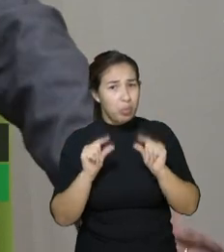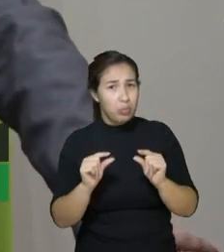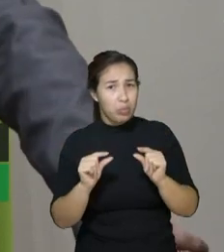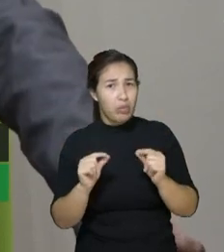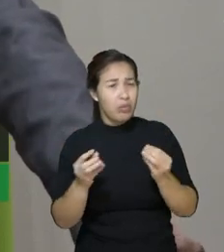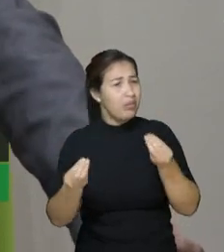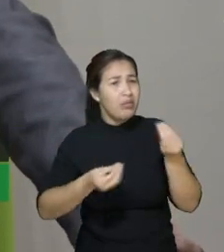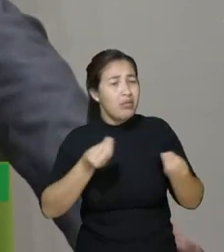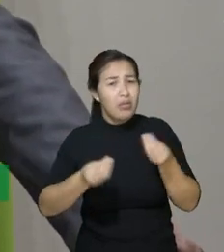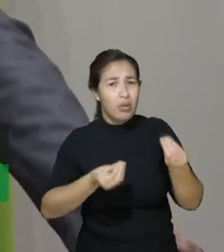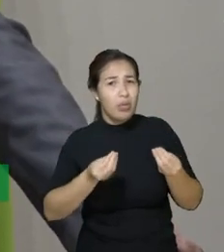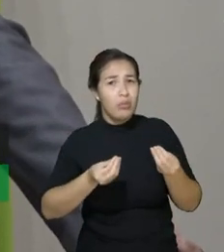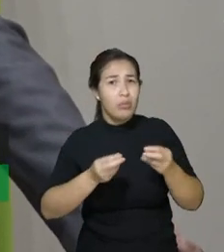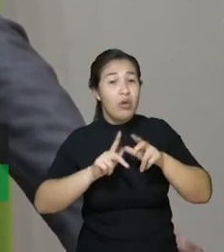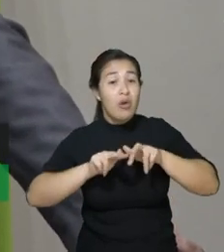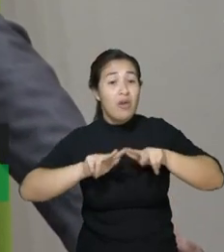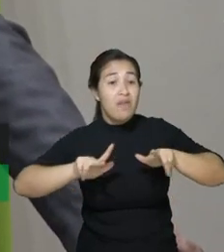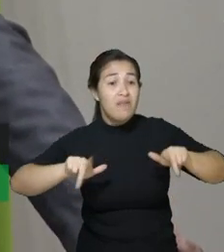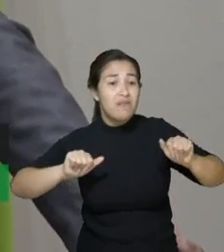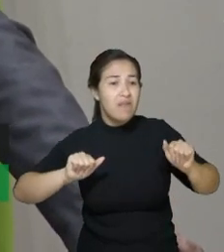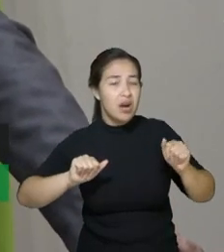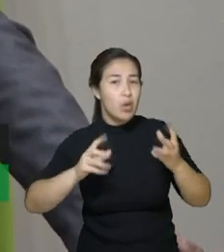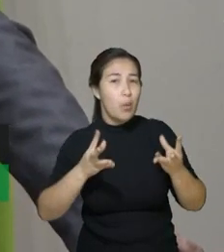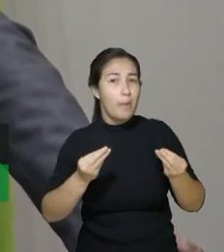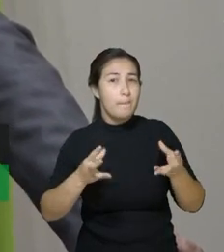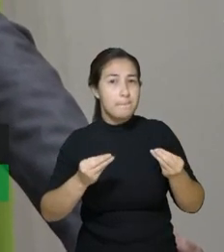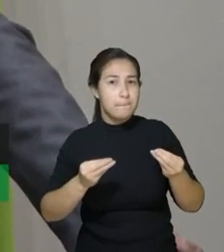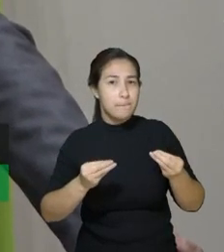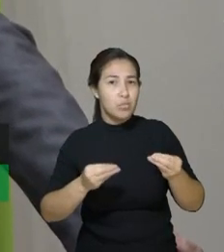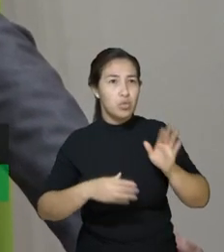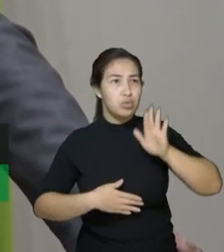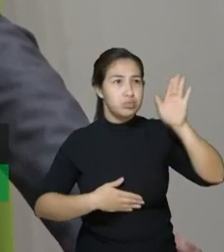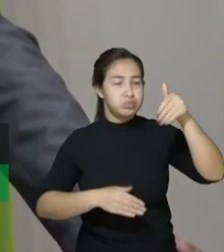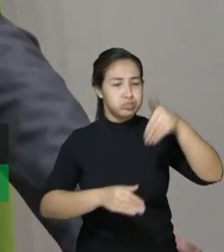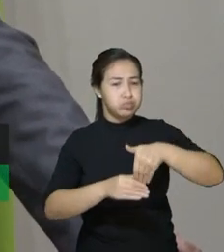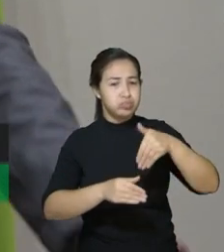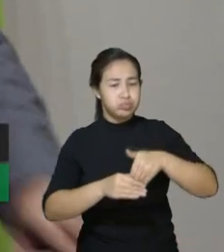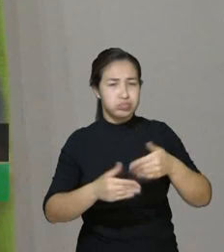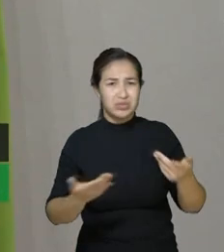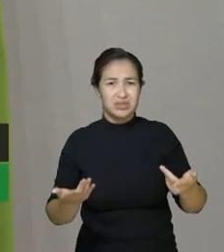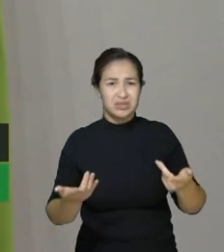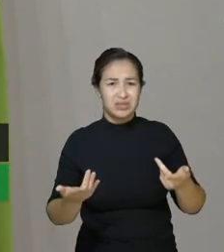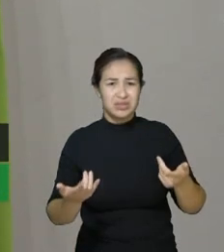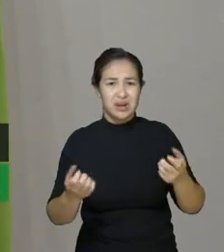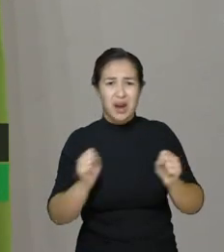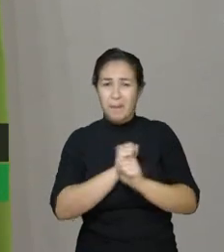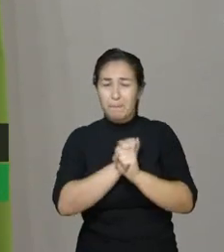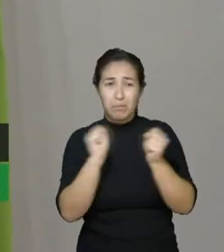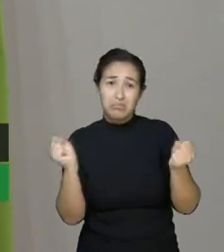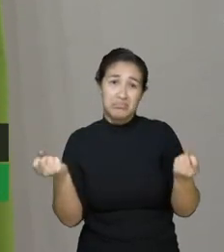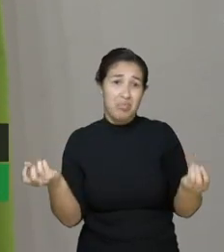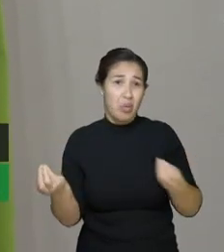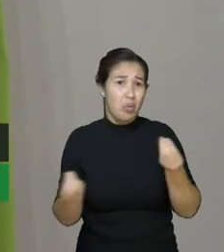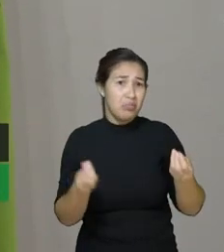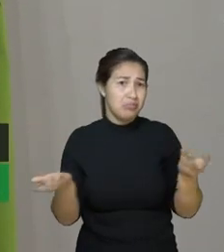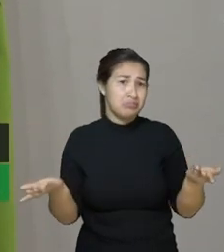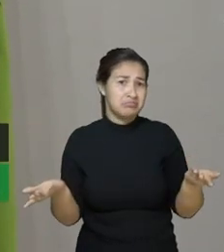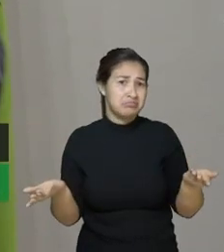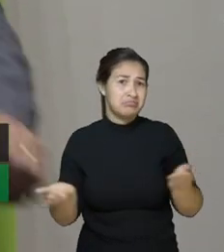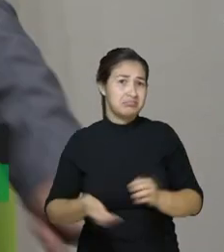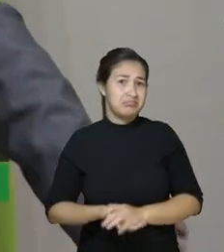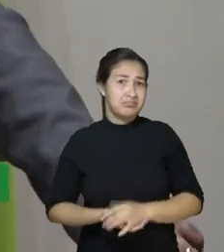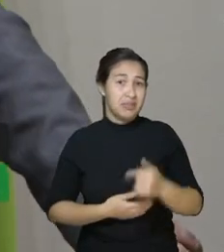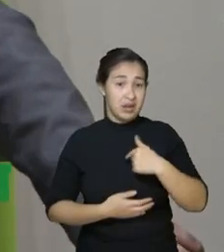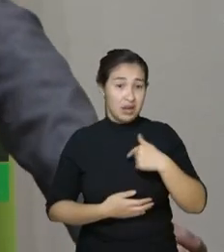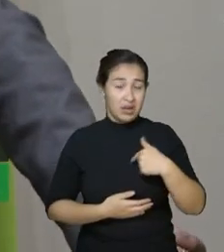como tantos candidatos, matematicamente impossível que eu me